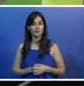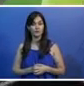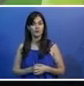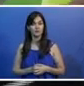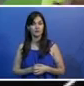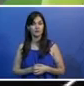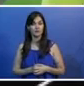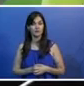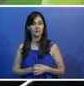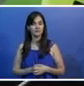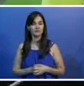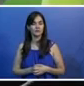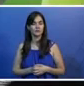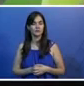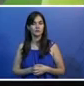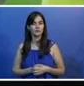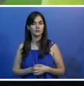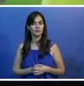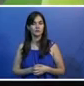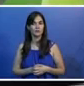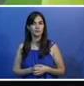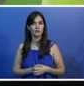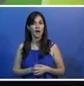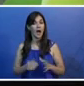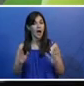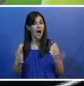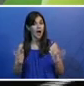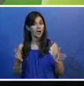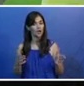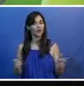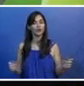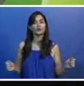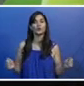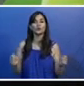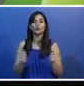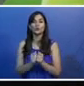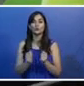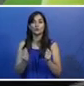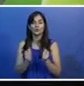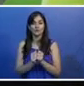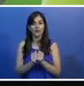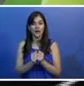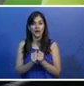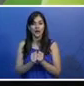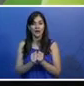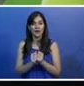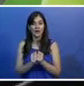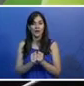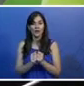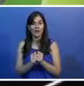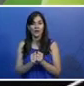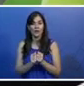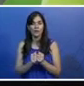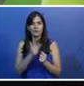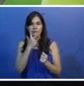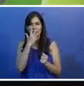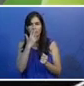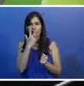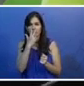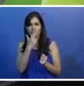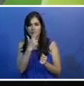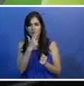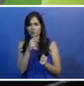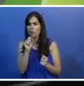são nossos termos semelhantes. Agora sim, juntar termos semelhantes. O que isso